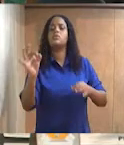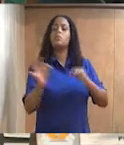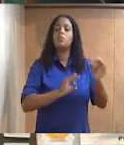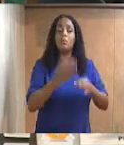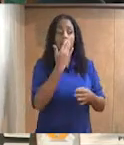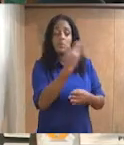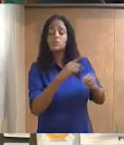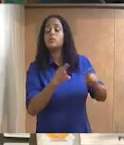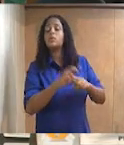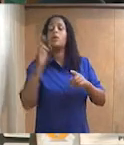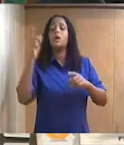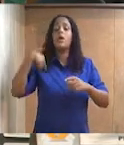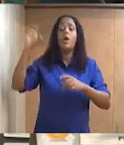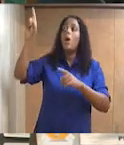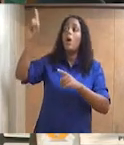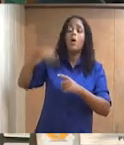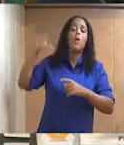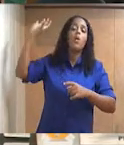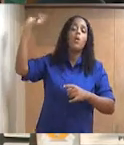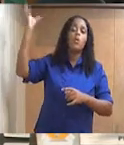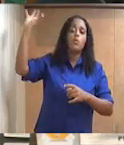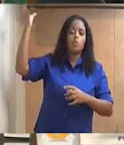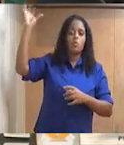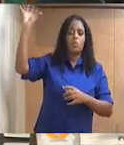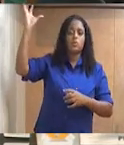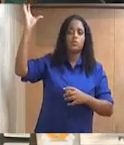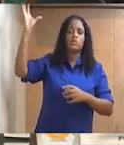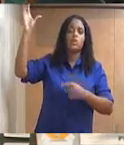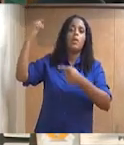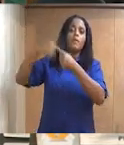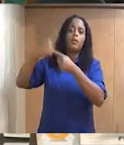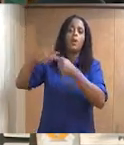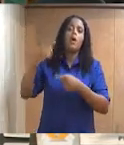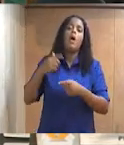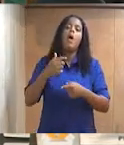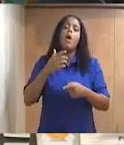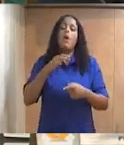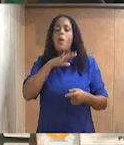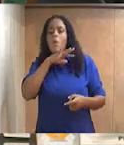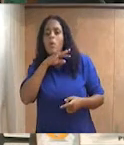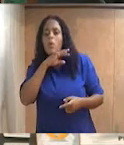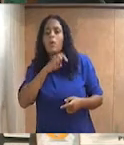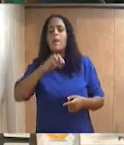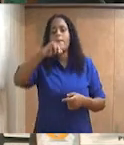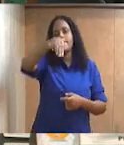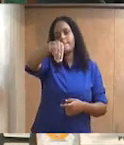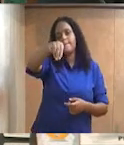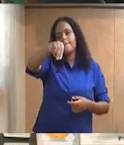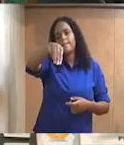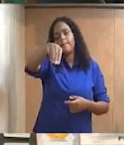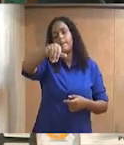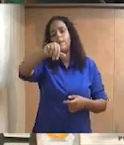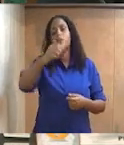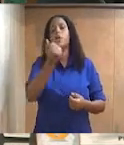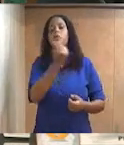prefeito a revisão da iluminação pública contrópica das lâmpadas queimadas da rua Doutor Arruda Negreiros, na altura do